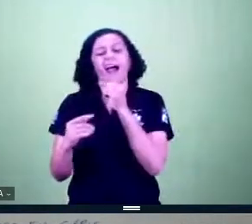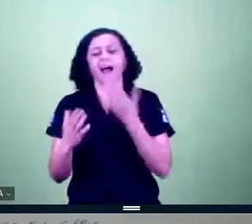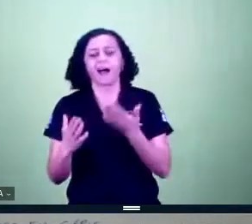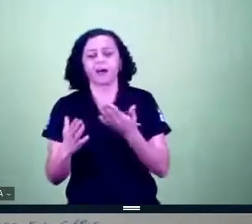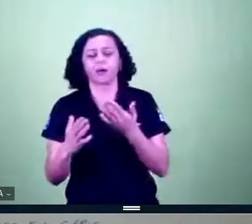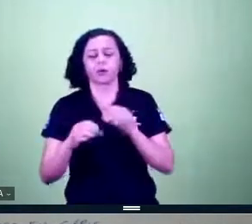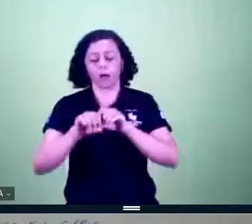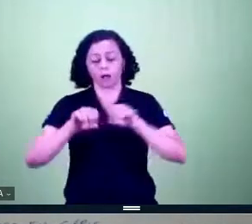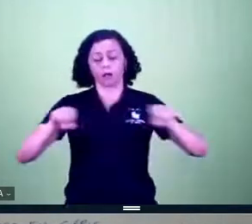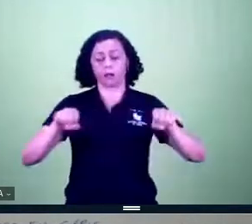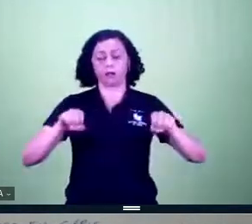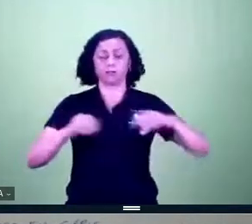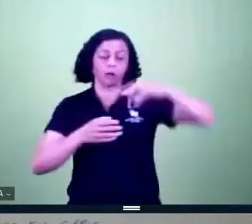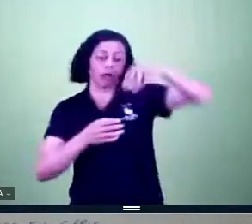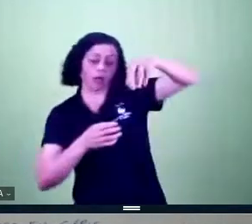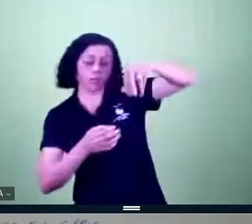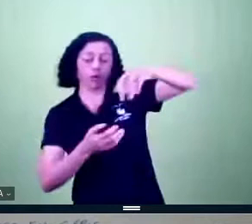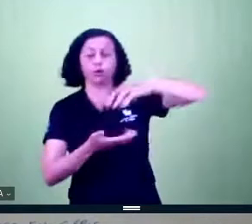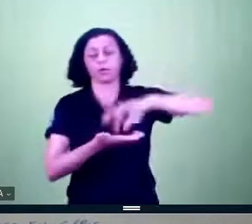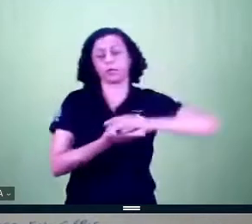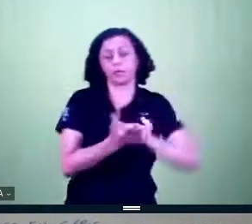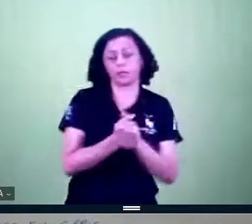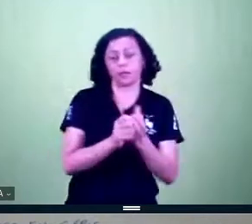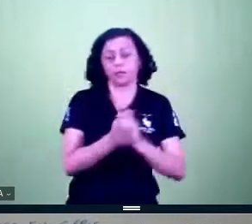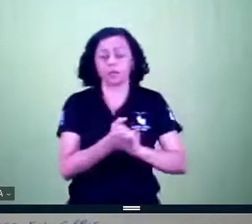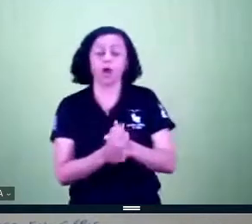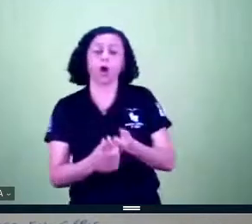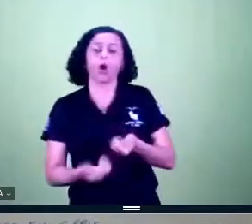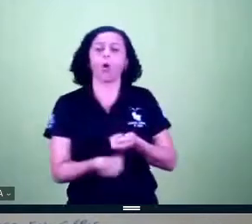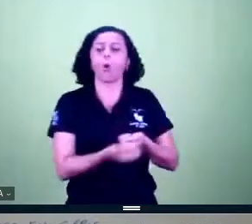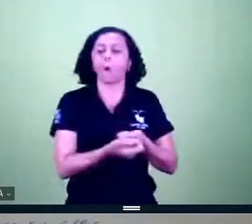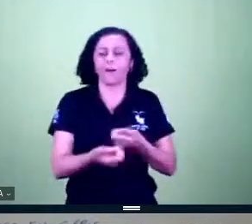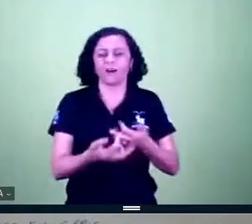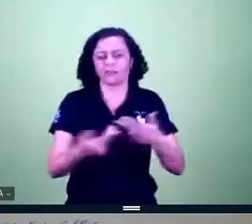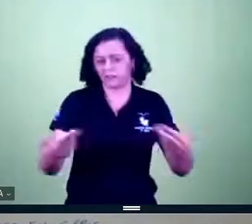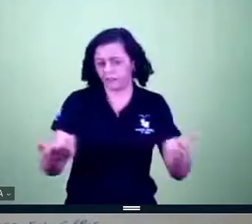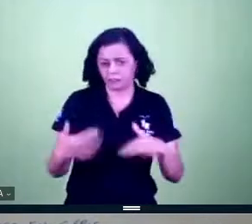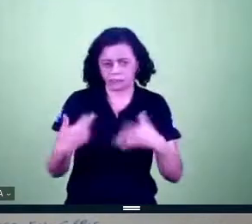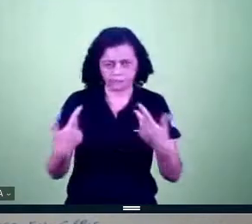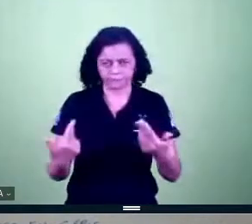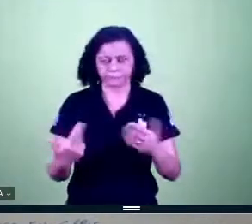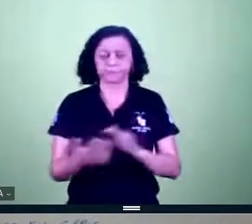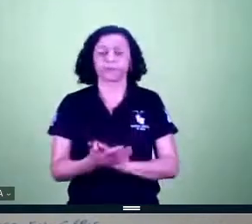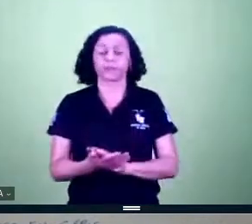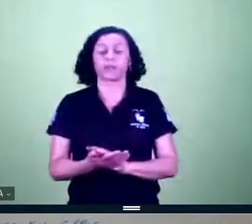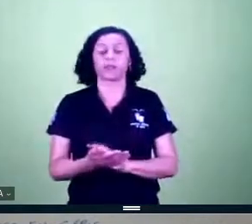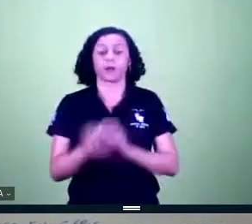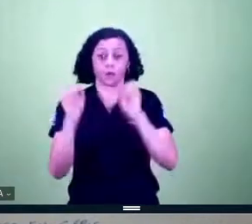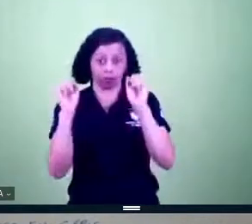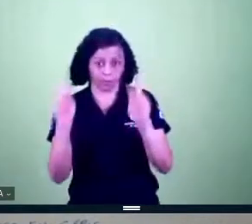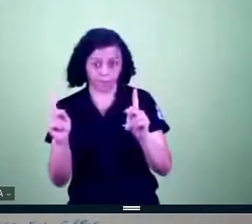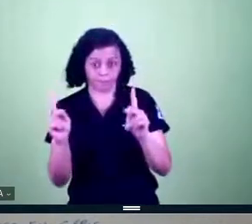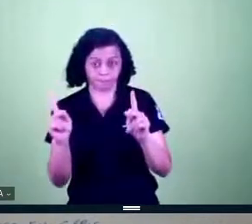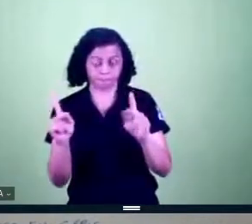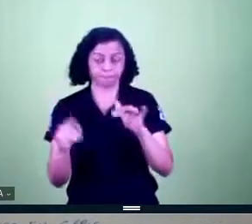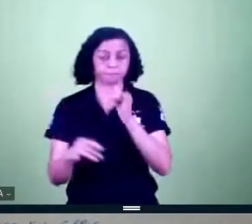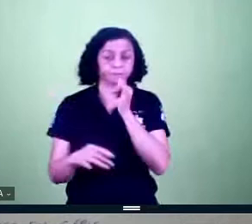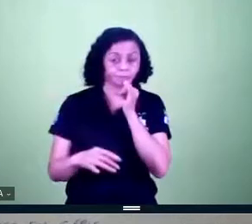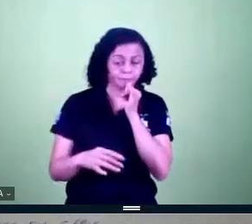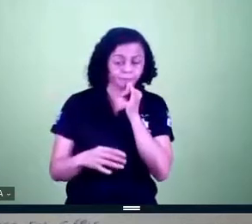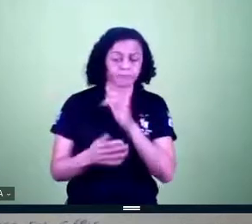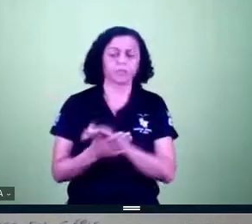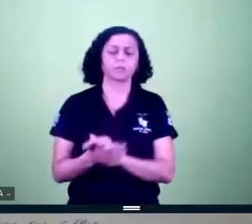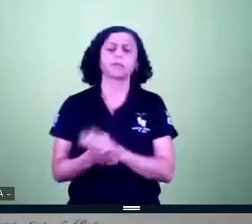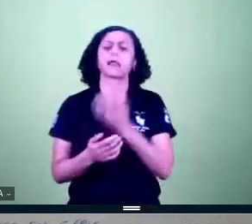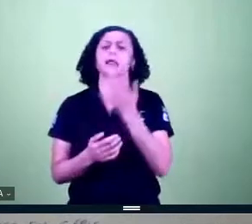né? Sair na torneira, né? Sair na mangueira e por aí vai. Ok? Então, olha só, pessoal, o que tem em comum em todos